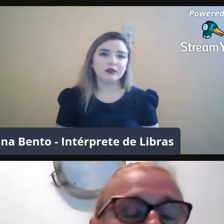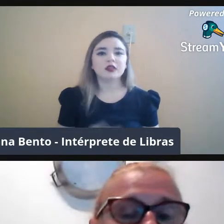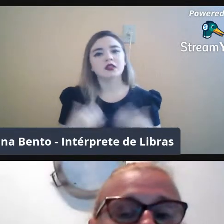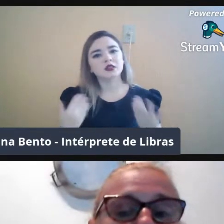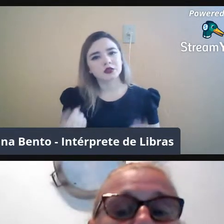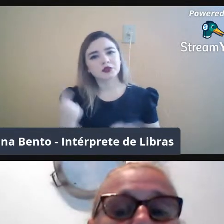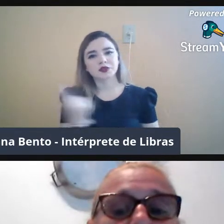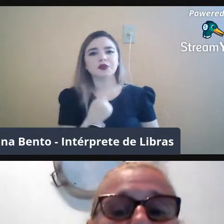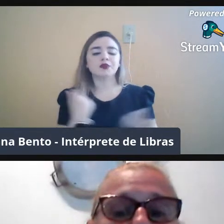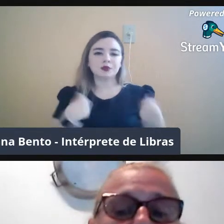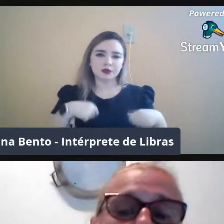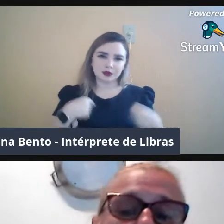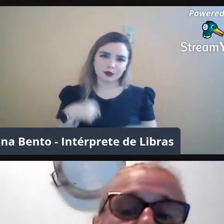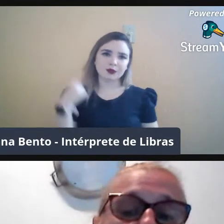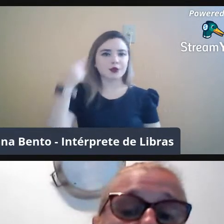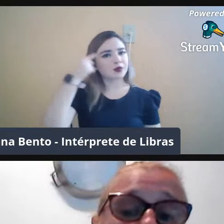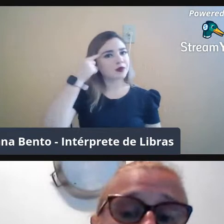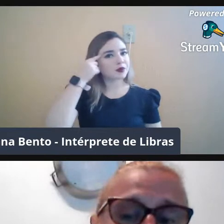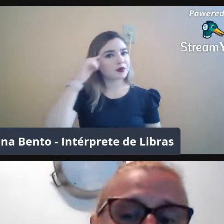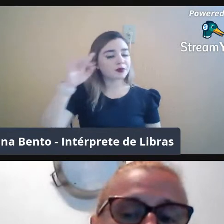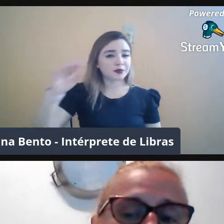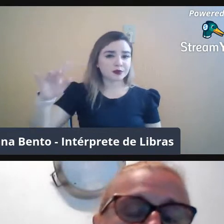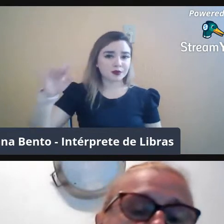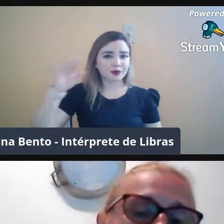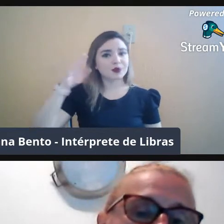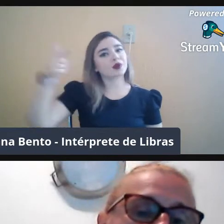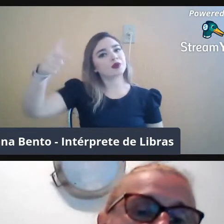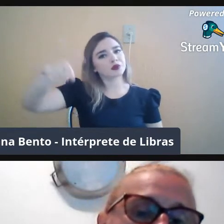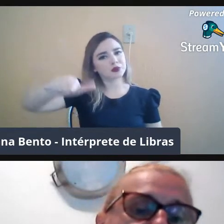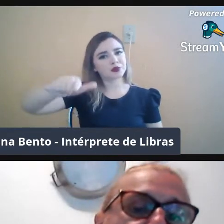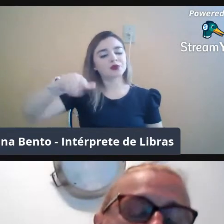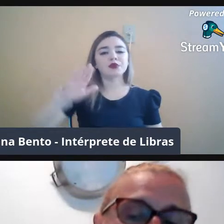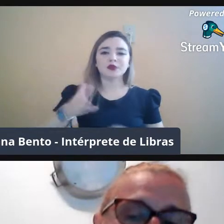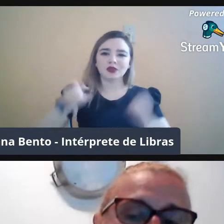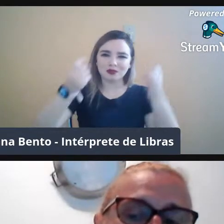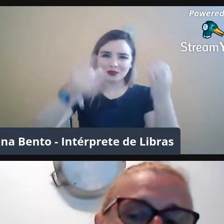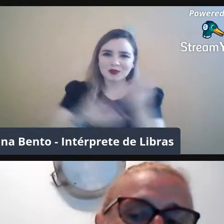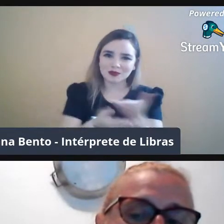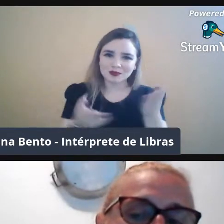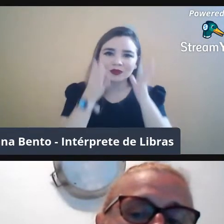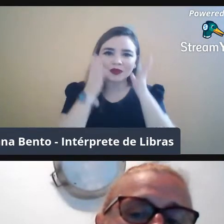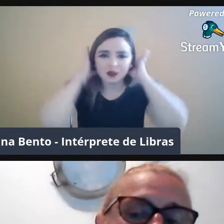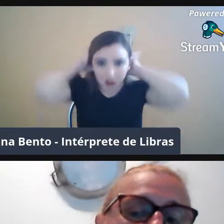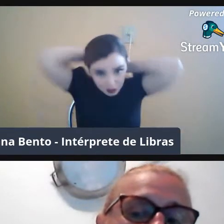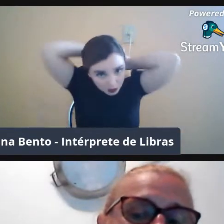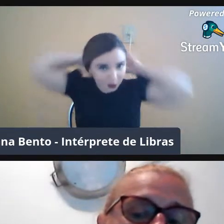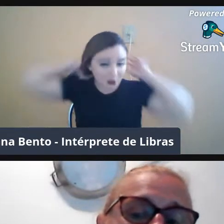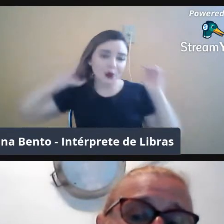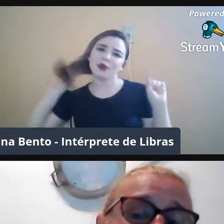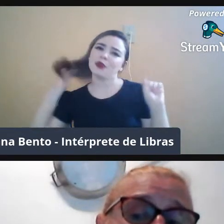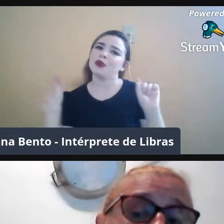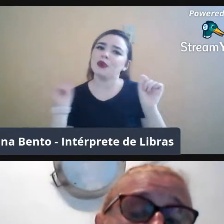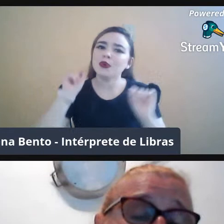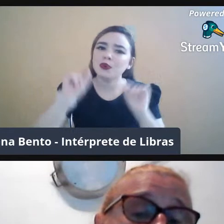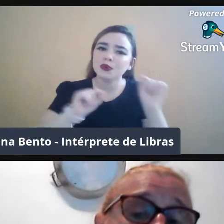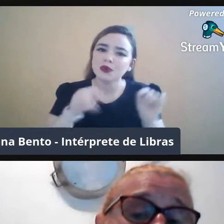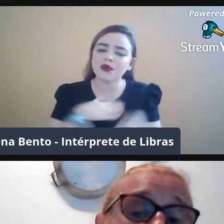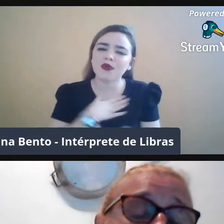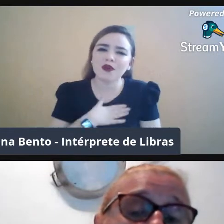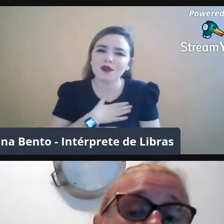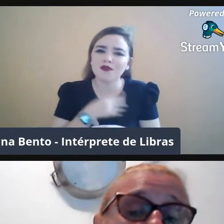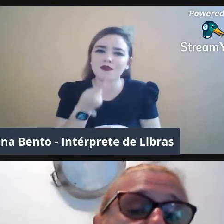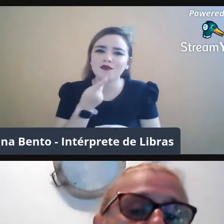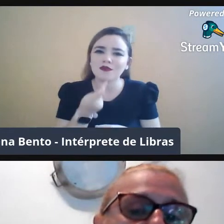tem que pensar, que é aí que eu falo, a gente tem que repensar. Até eu falei com você, o que, que você gostaria de falar? Duas coisas que eu queria falar é sobre a permacultura e